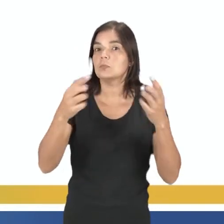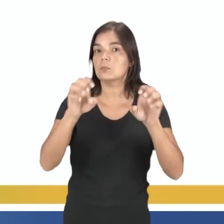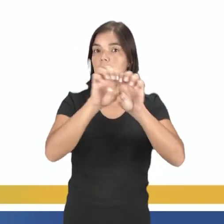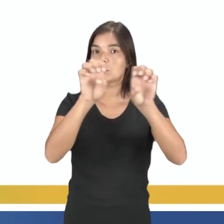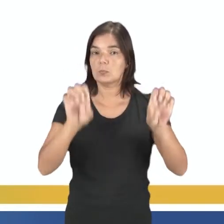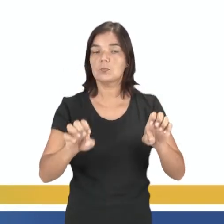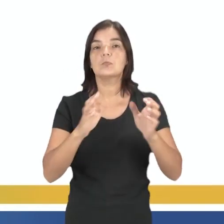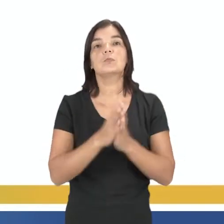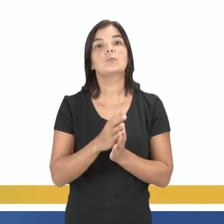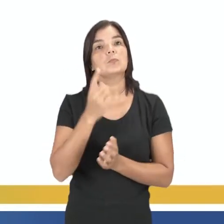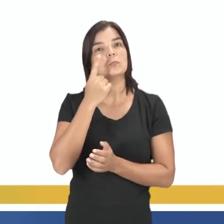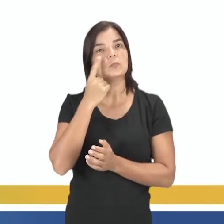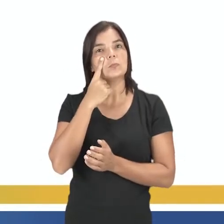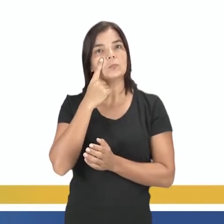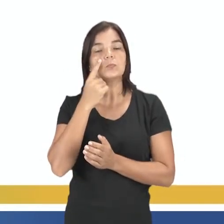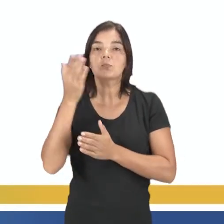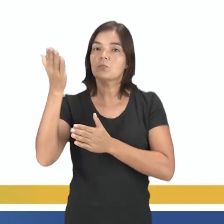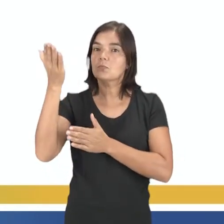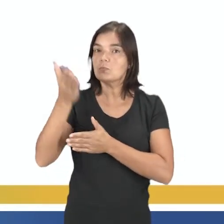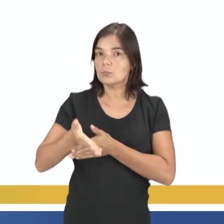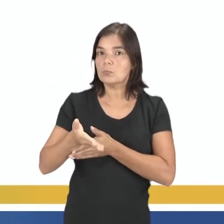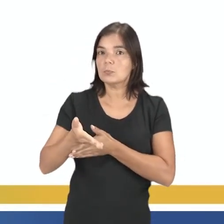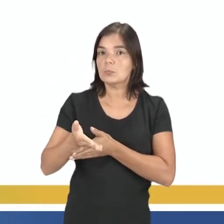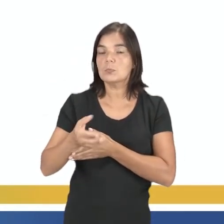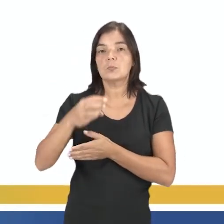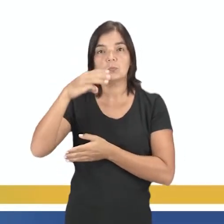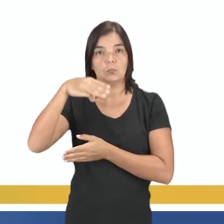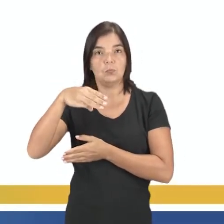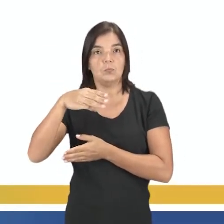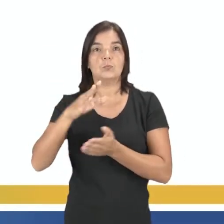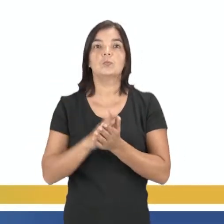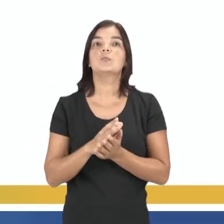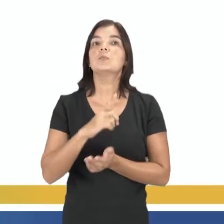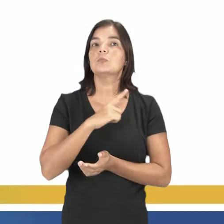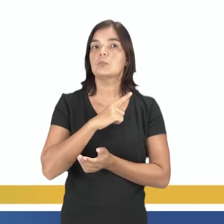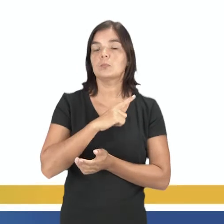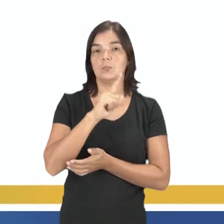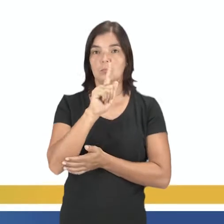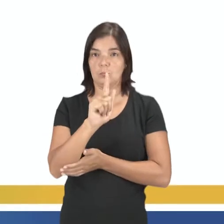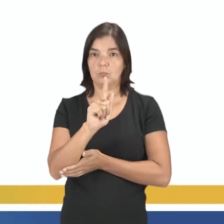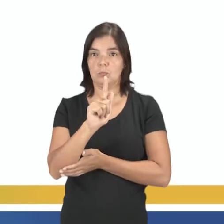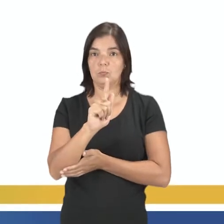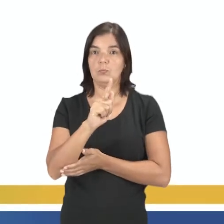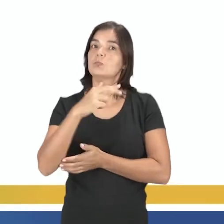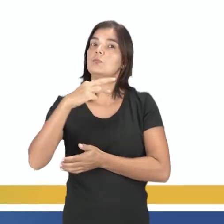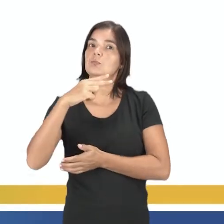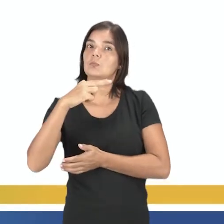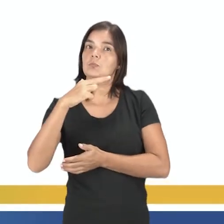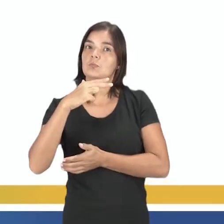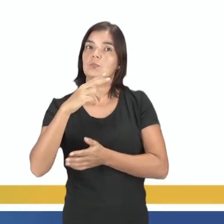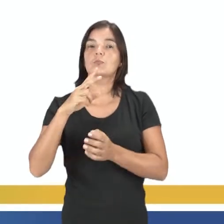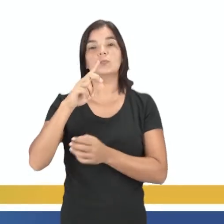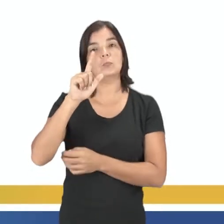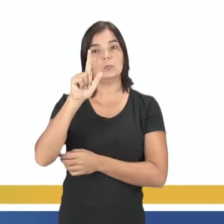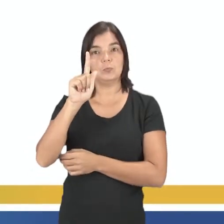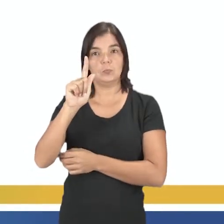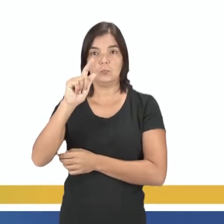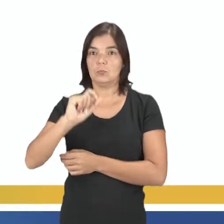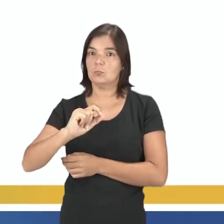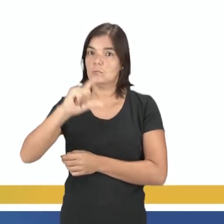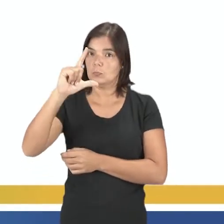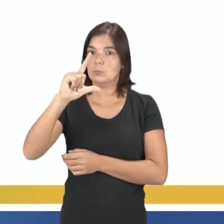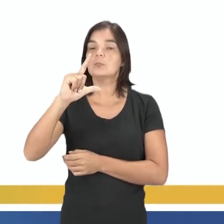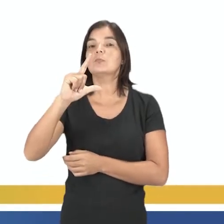equação. O que a gente pode estar cortando, os dois M, e aí nós vamos ter só G de um lado, que vai ser igual